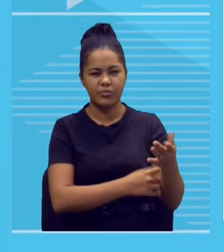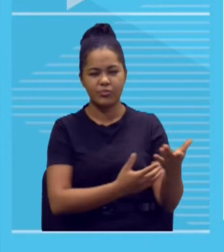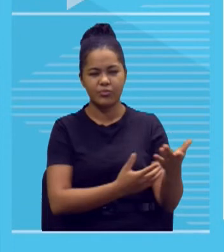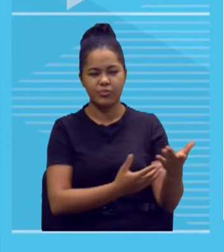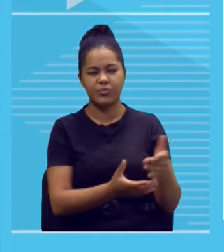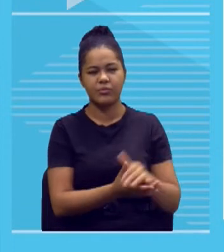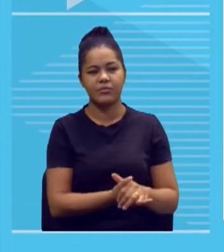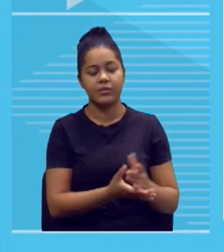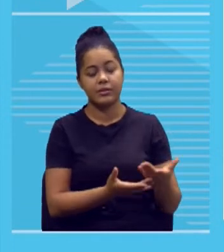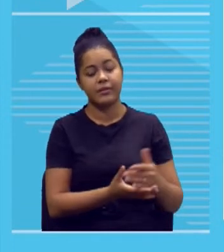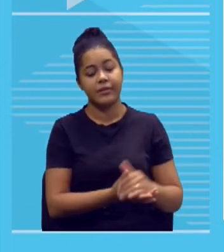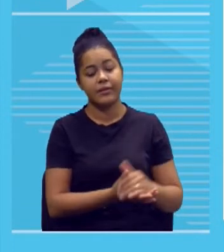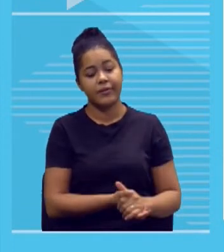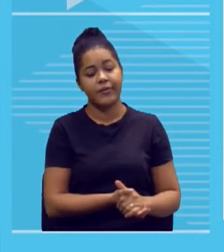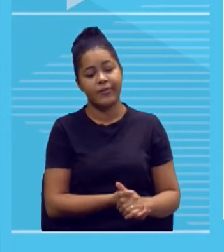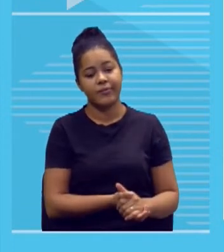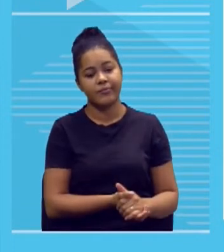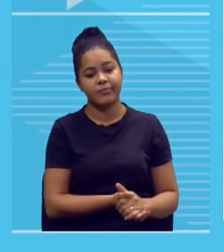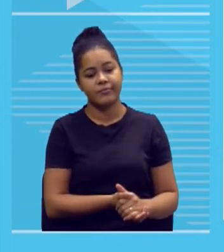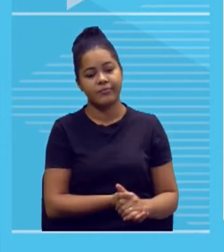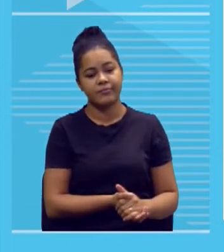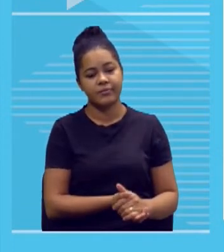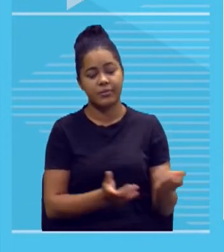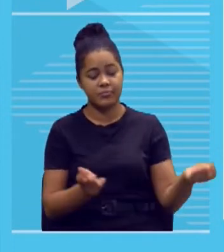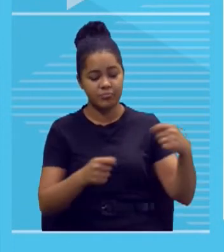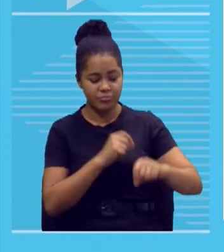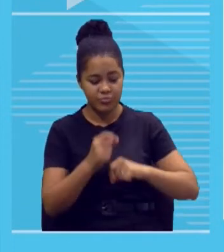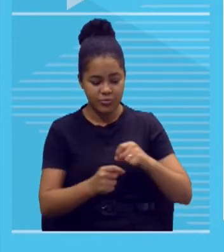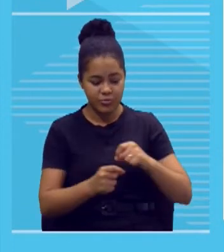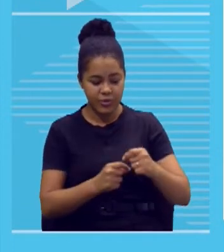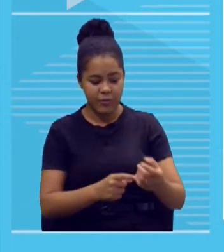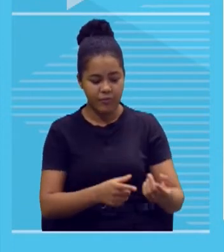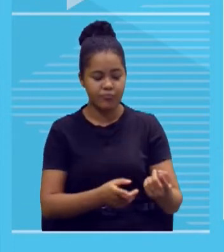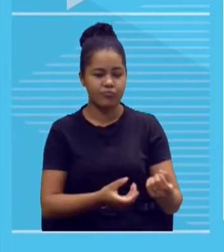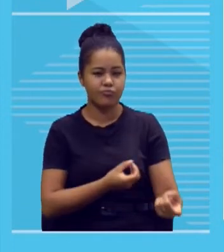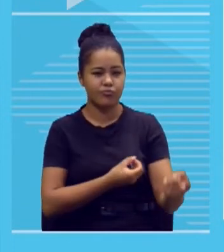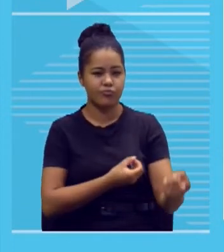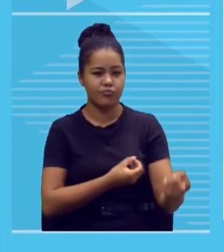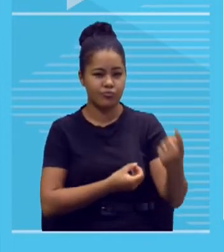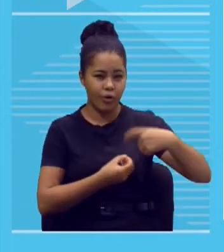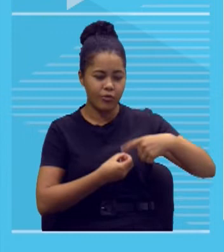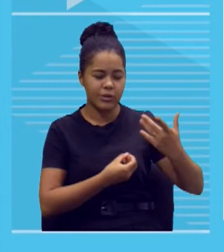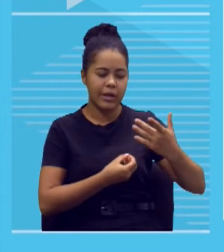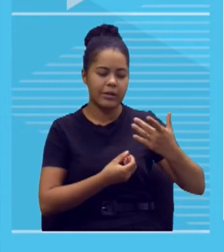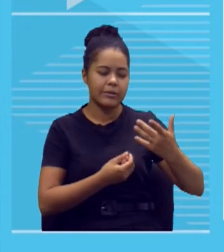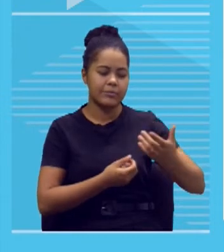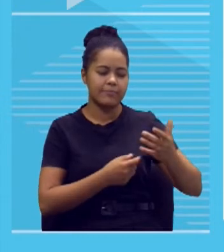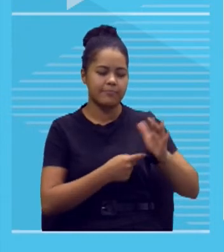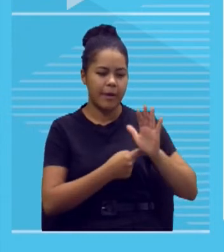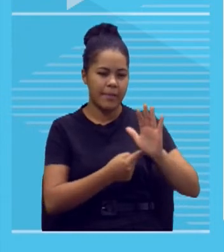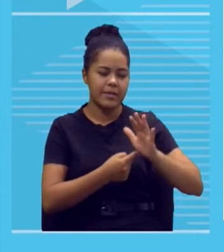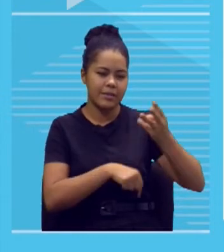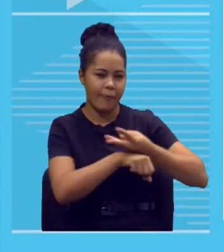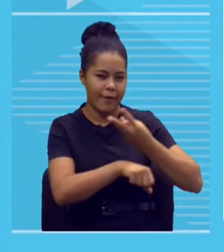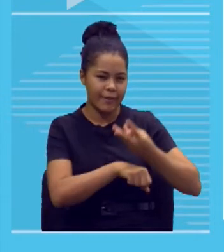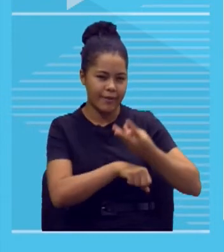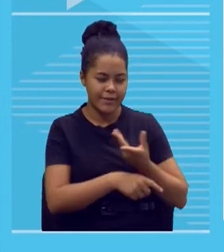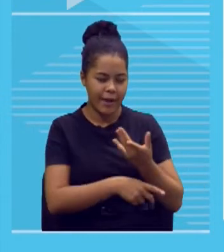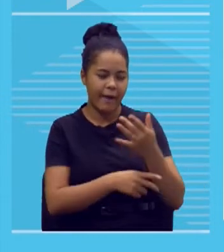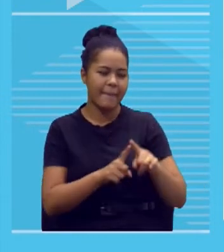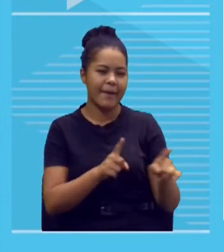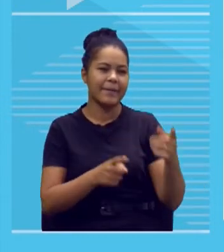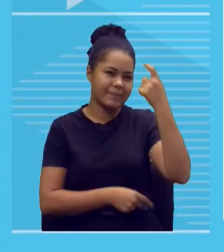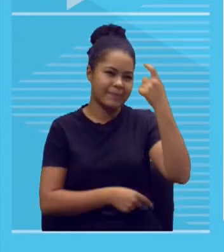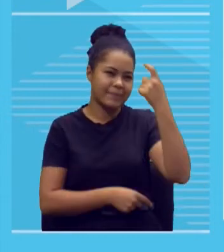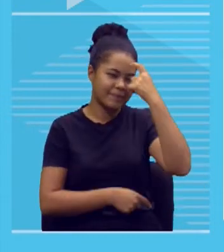não deixar logo no espelho né Já pensou o raio da o medo só mandando